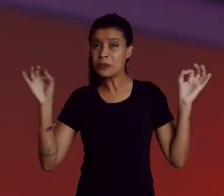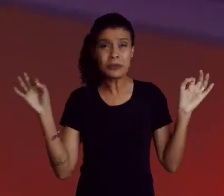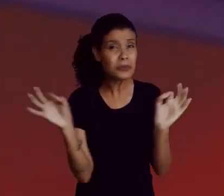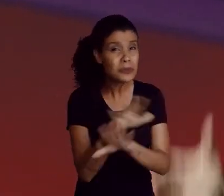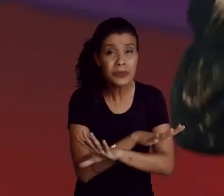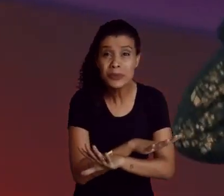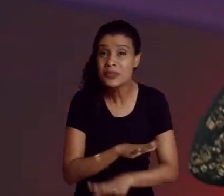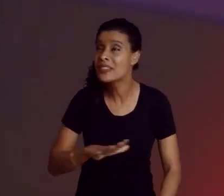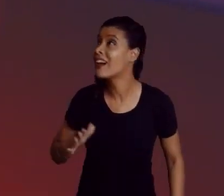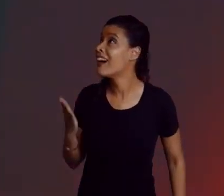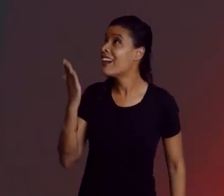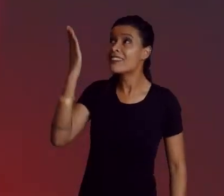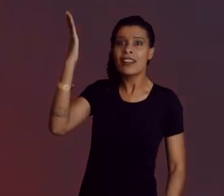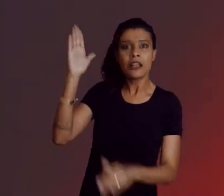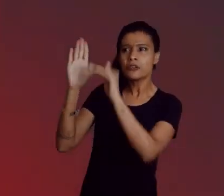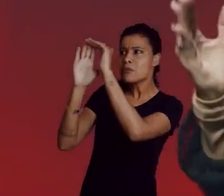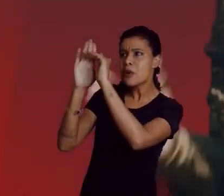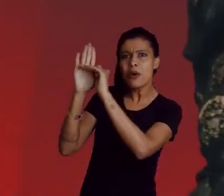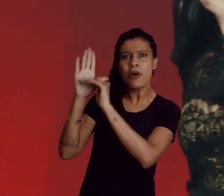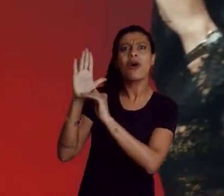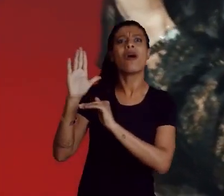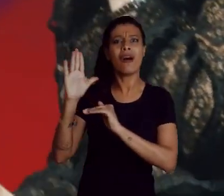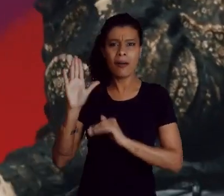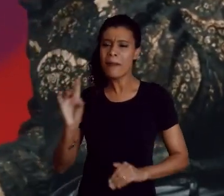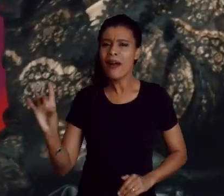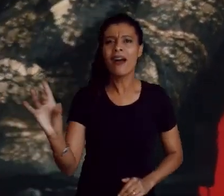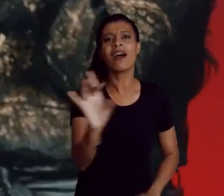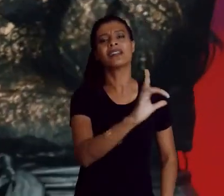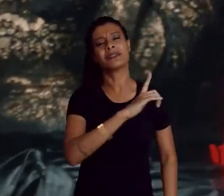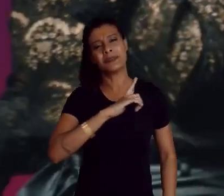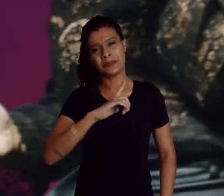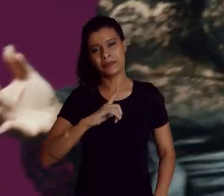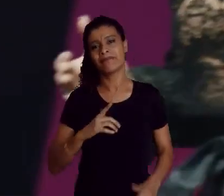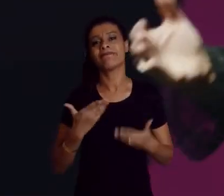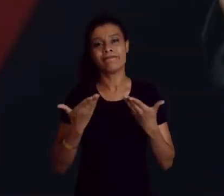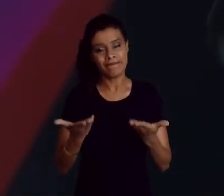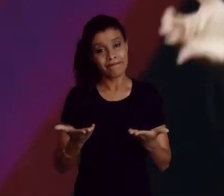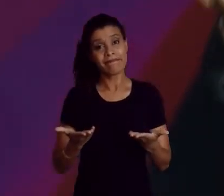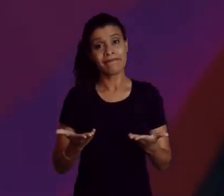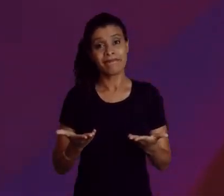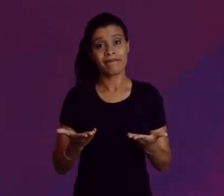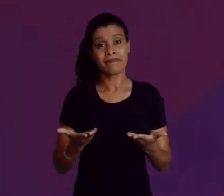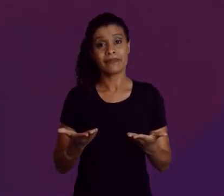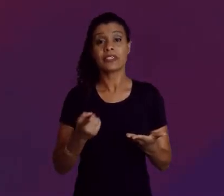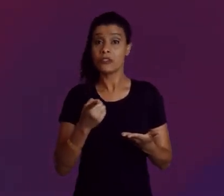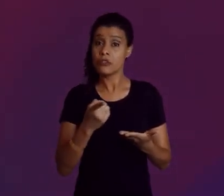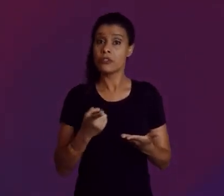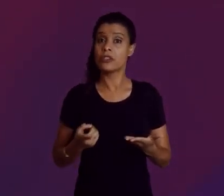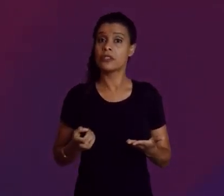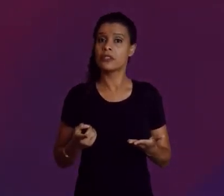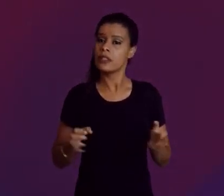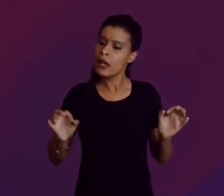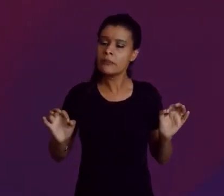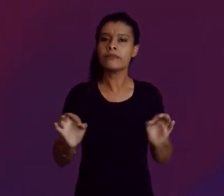Isso é o que Deus tem para as nossas vidas e para as nossas casas. Este esteja disposta a pagar o